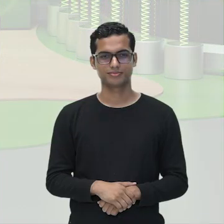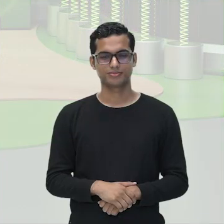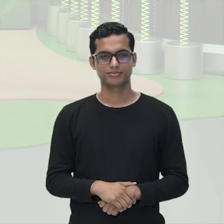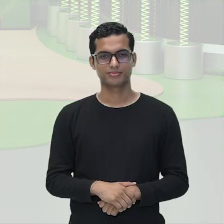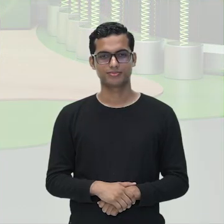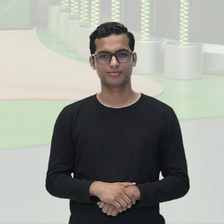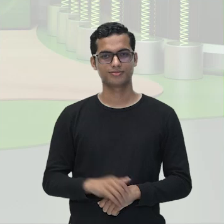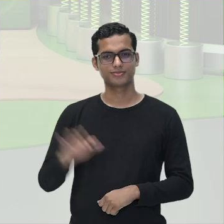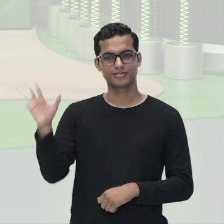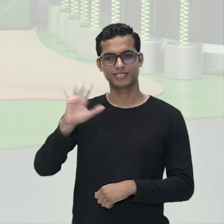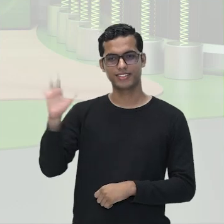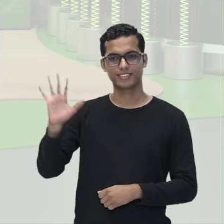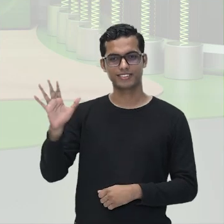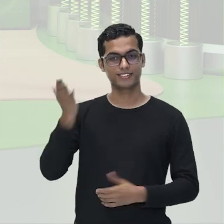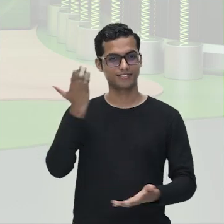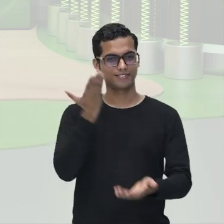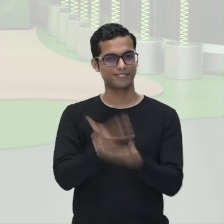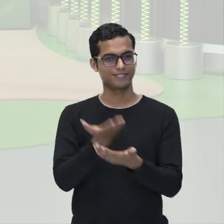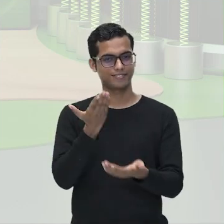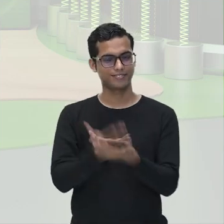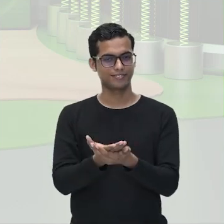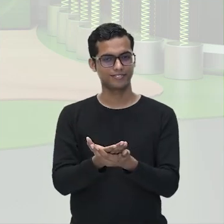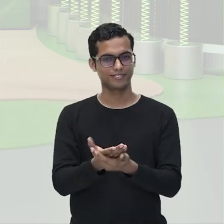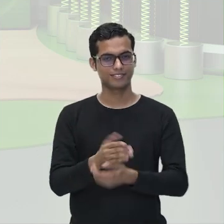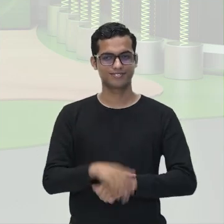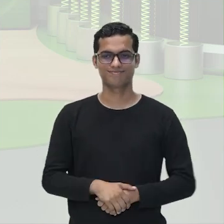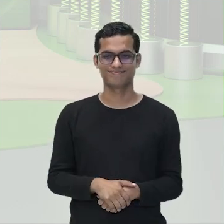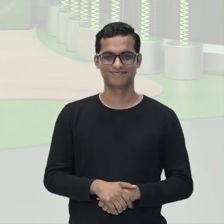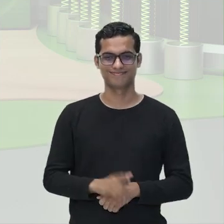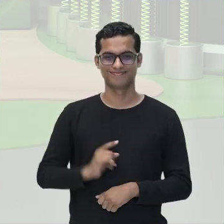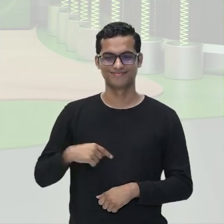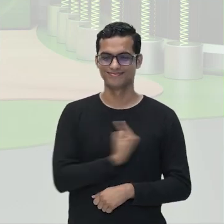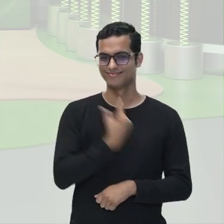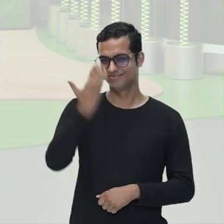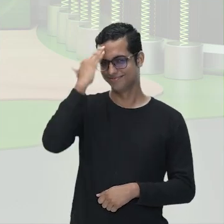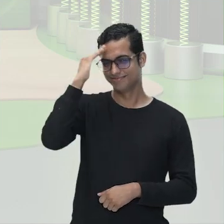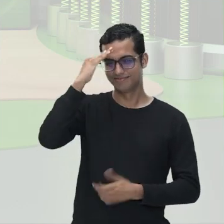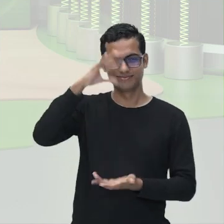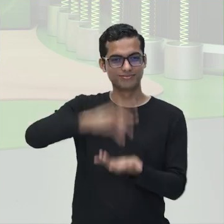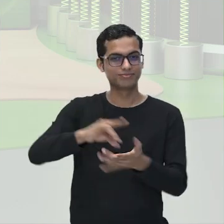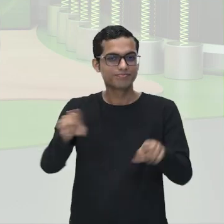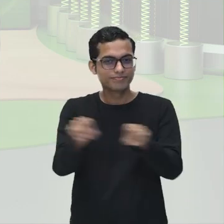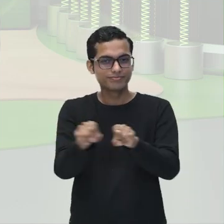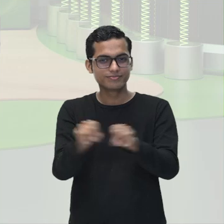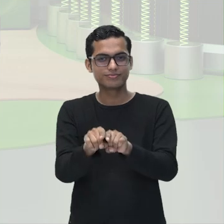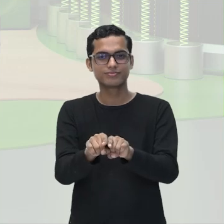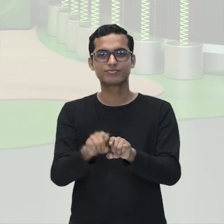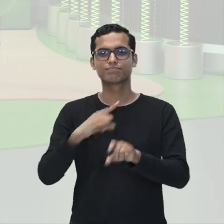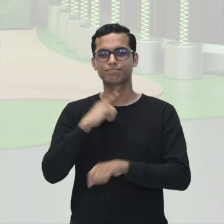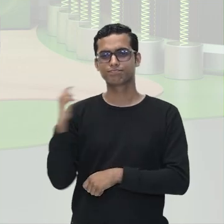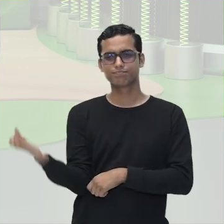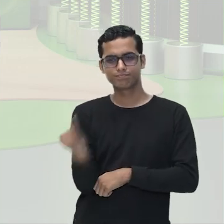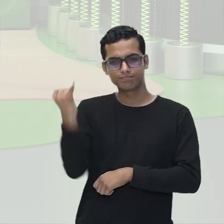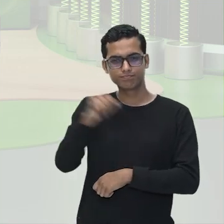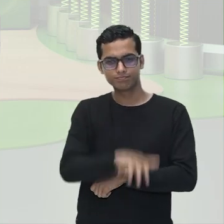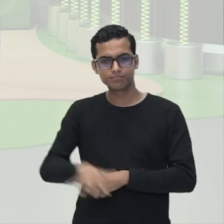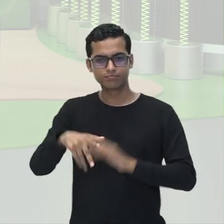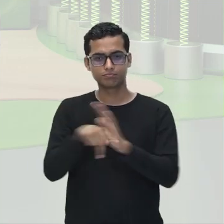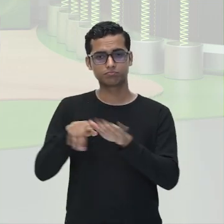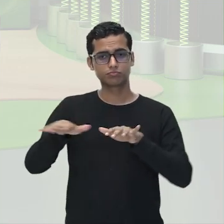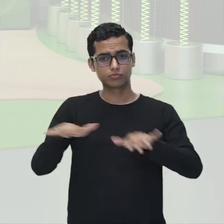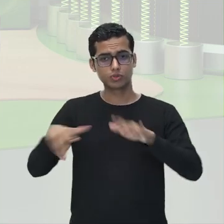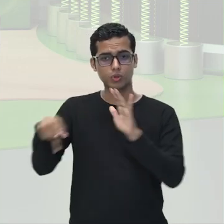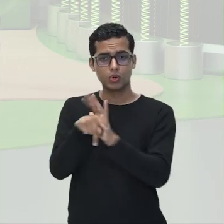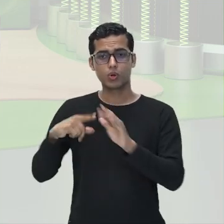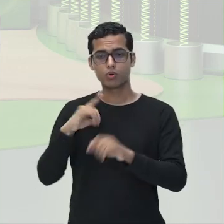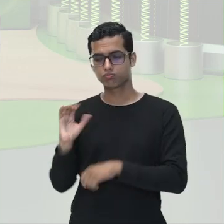Olá! Hoje, na nossa aula, iremos entender um pouco sobre a relevância dos